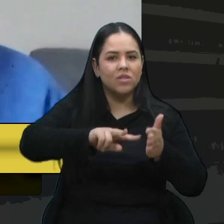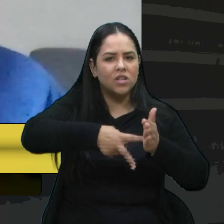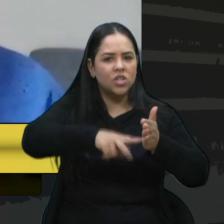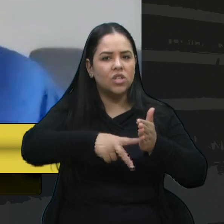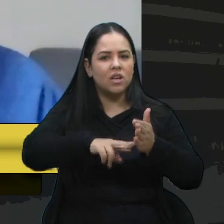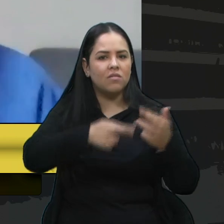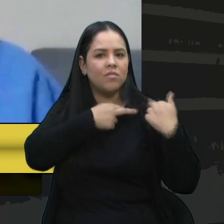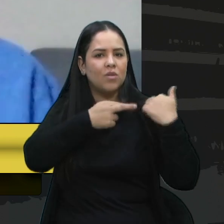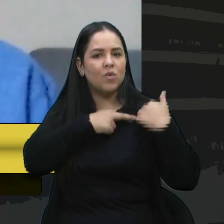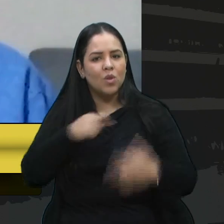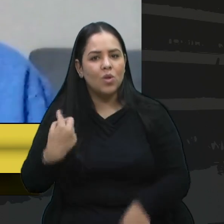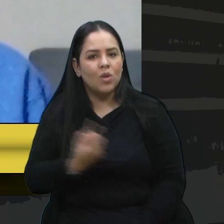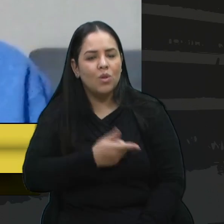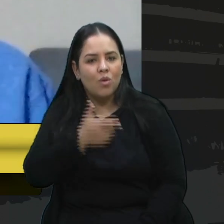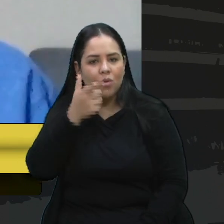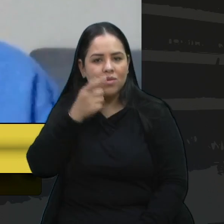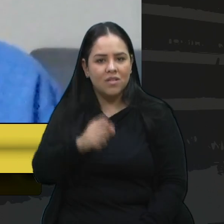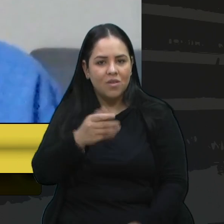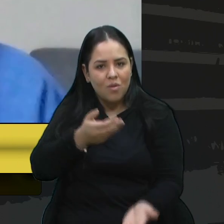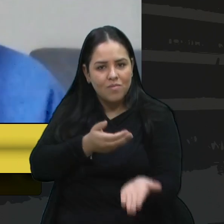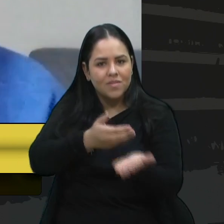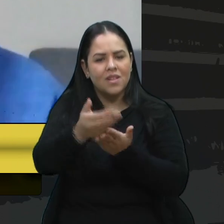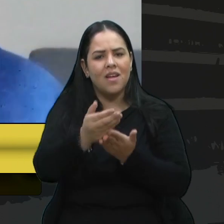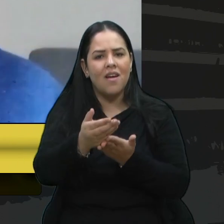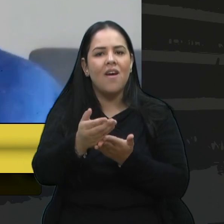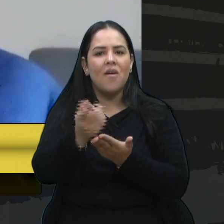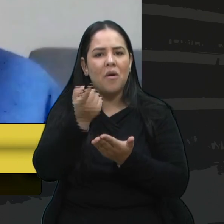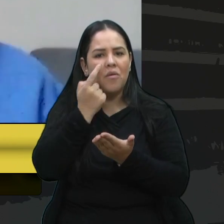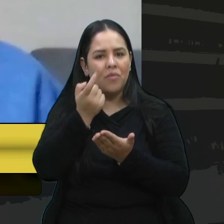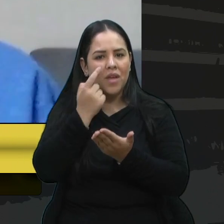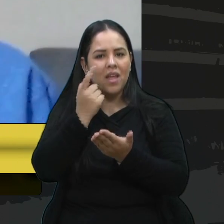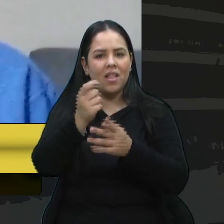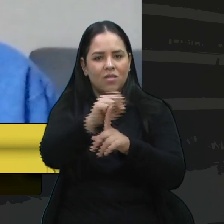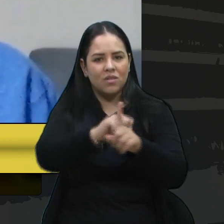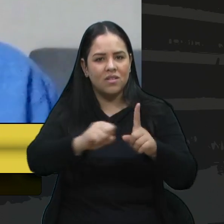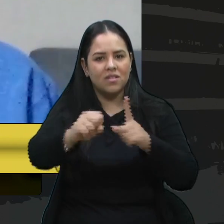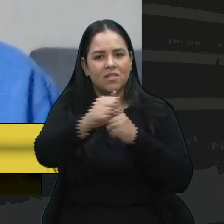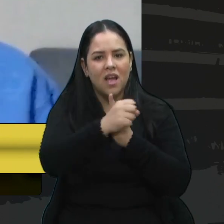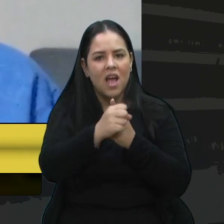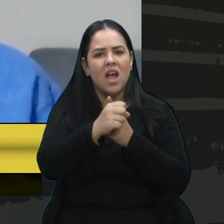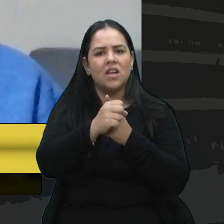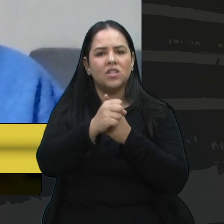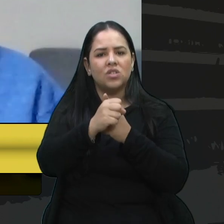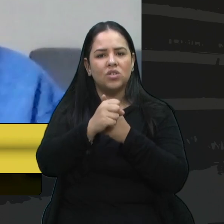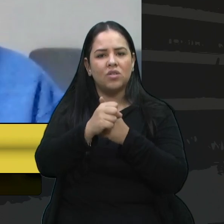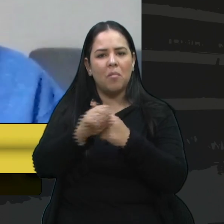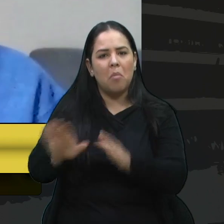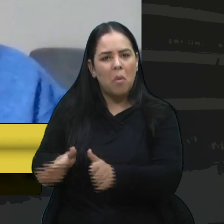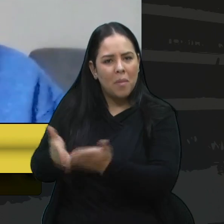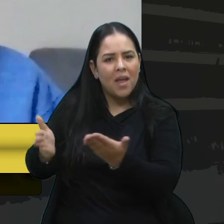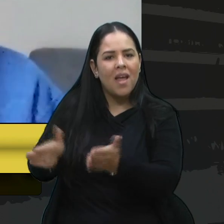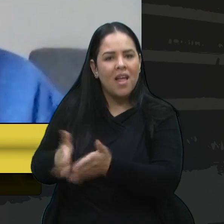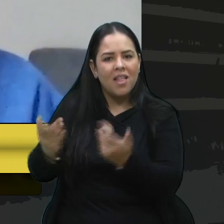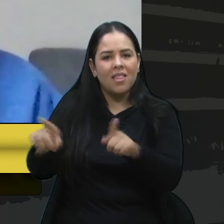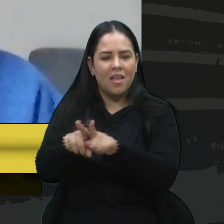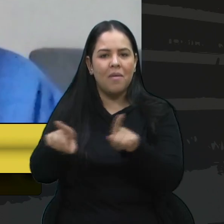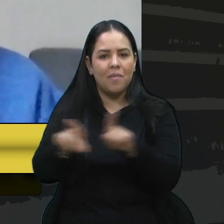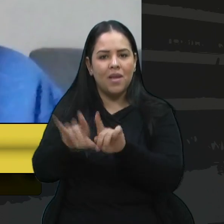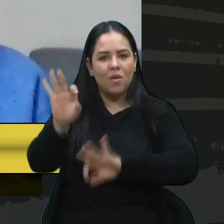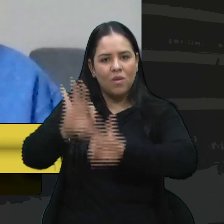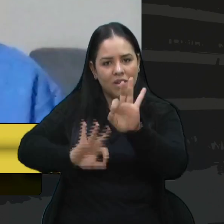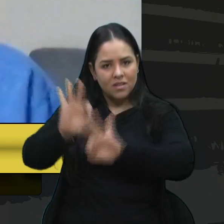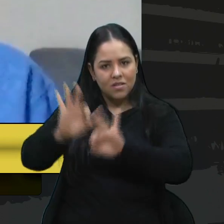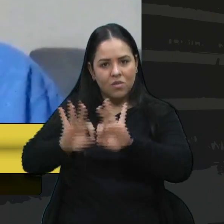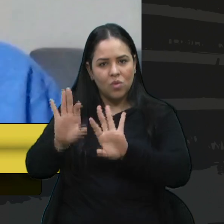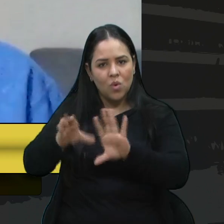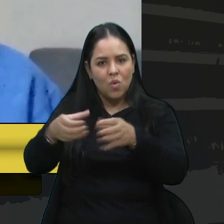a tratar da questão social, por a gente começar a tratar da questão da pobreza, tudo isso através da organização da classe trabalhadora.